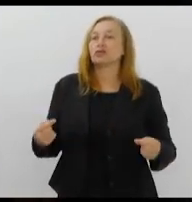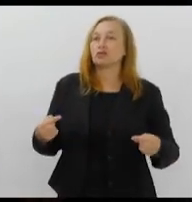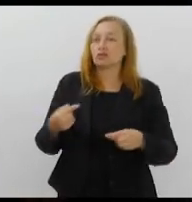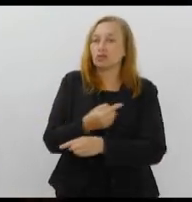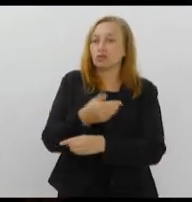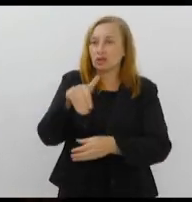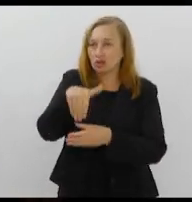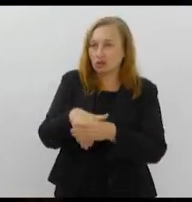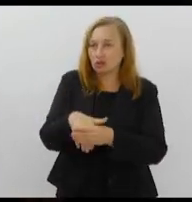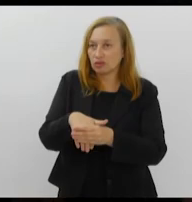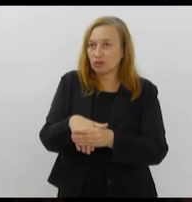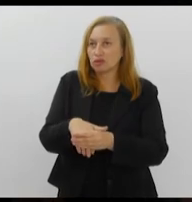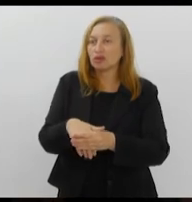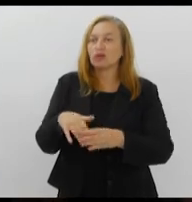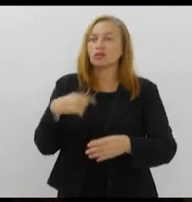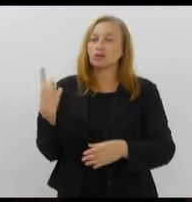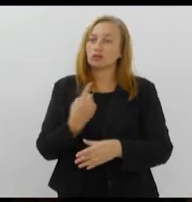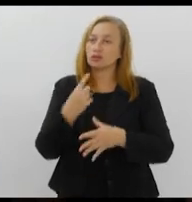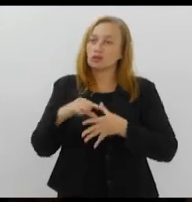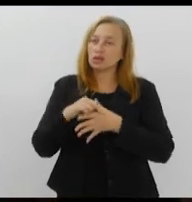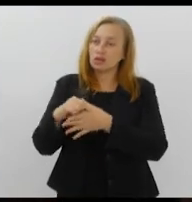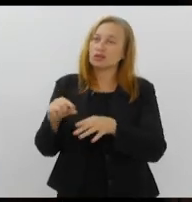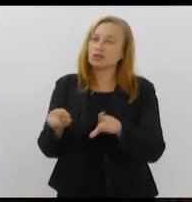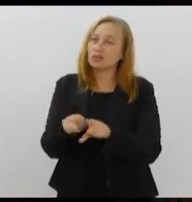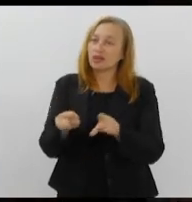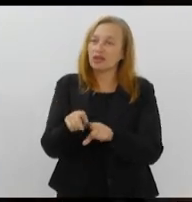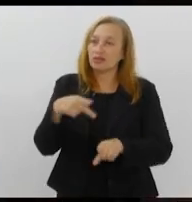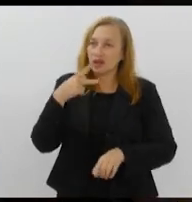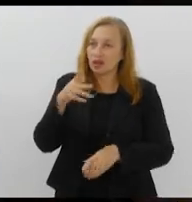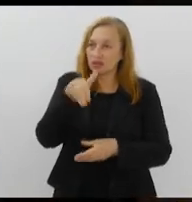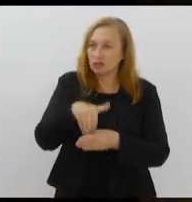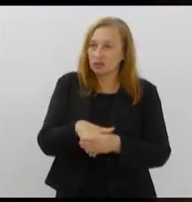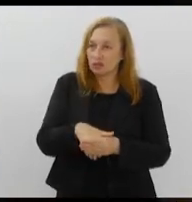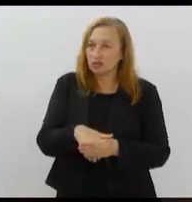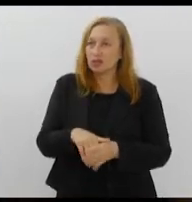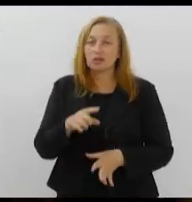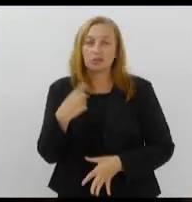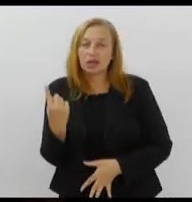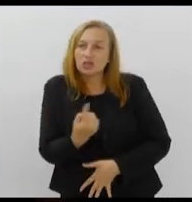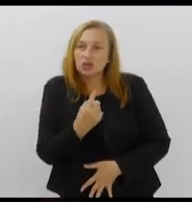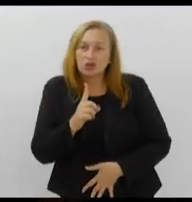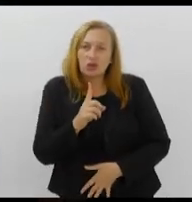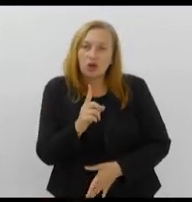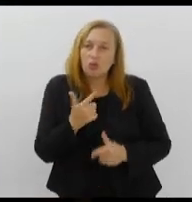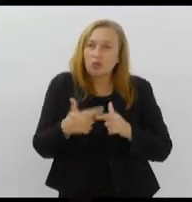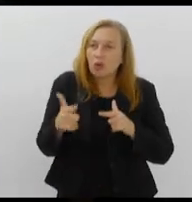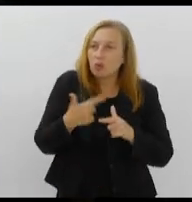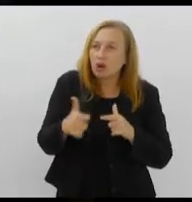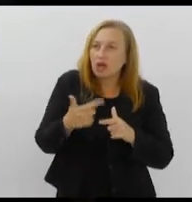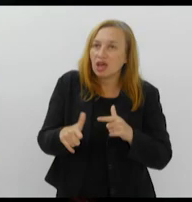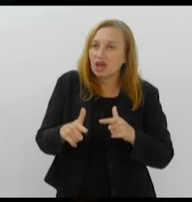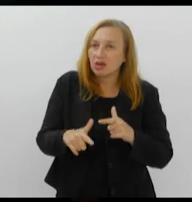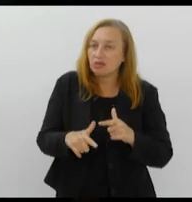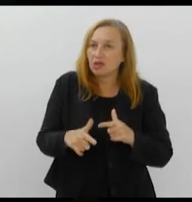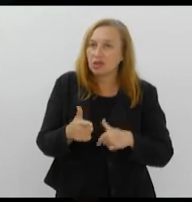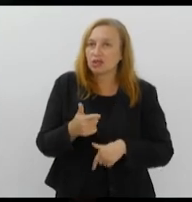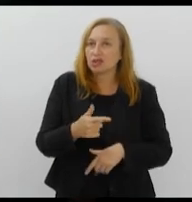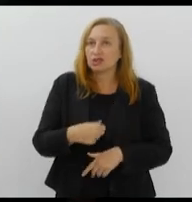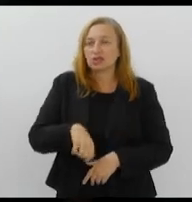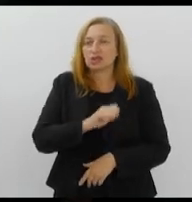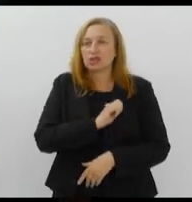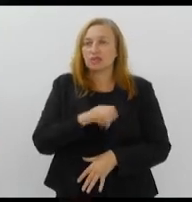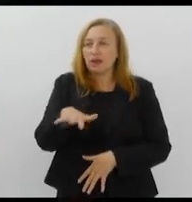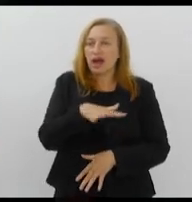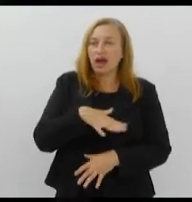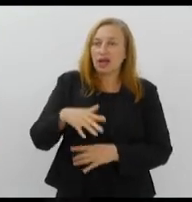líder provavelmente vai declarar o voto, porque, para nós, não é o problema do benefício fiscal para os setores de